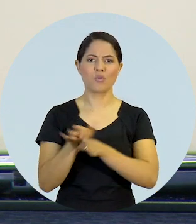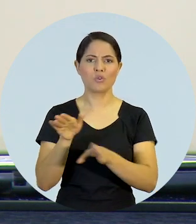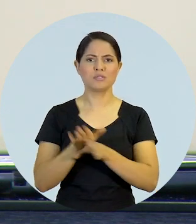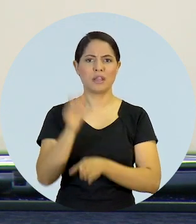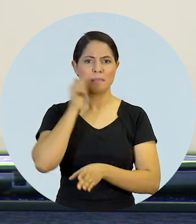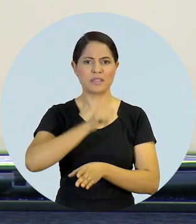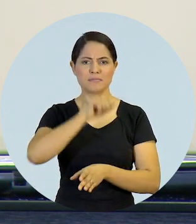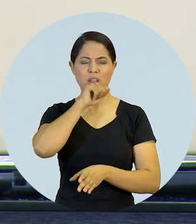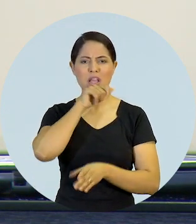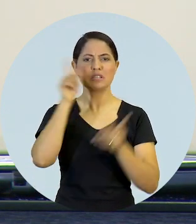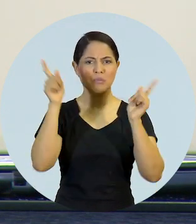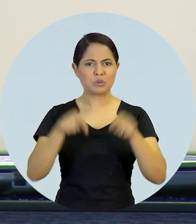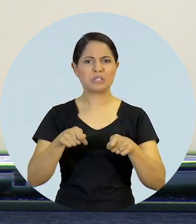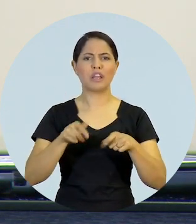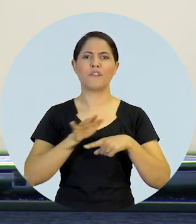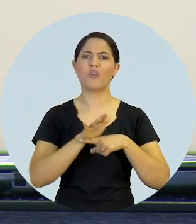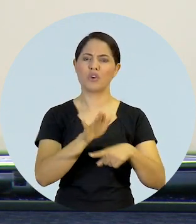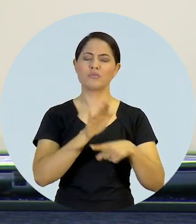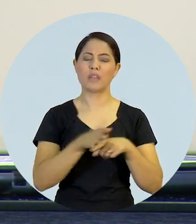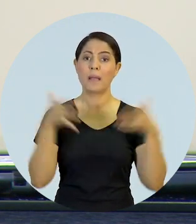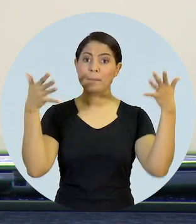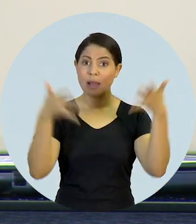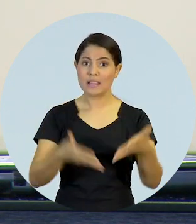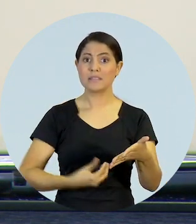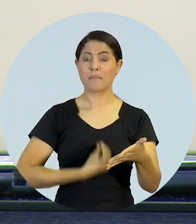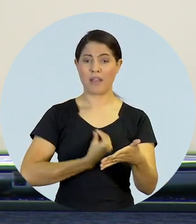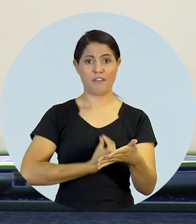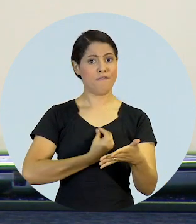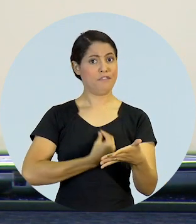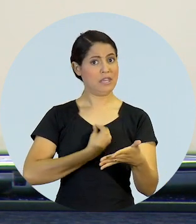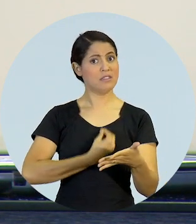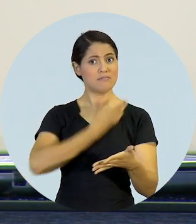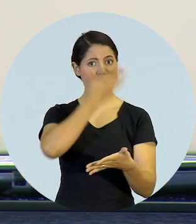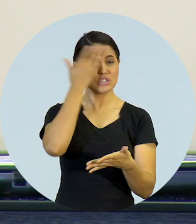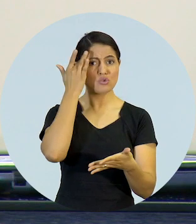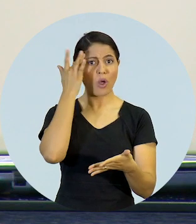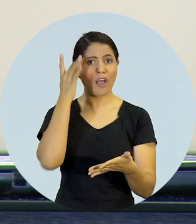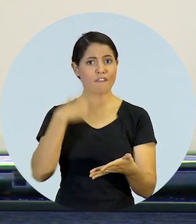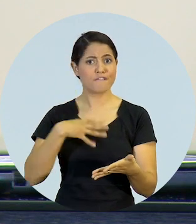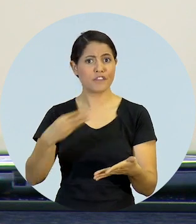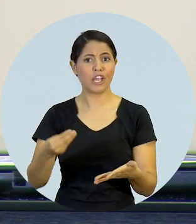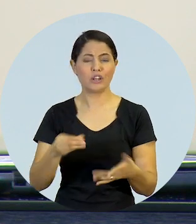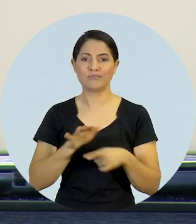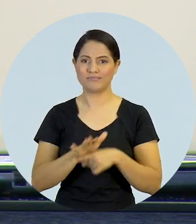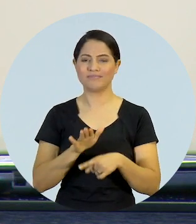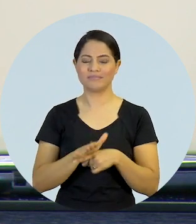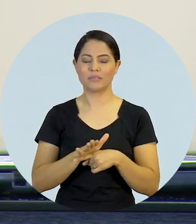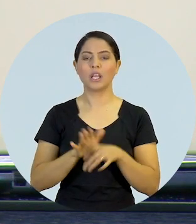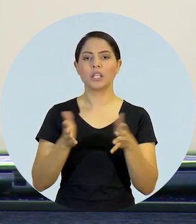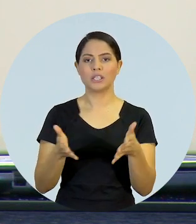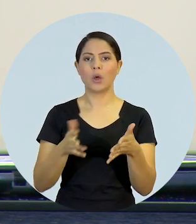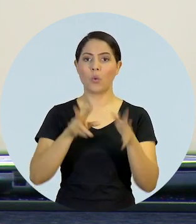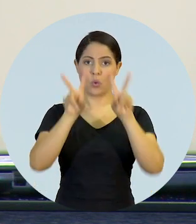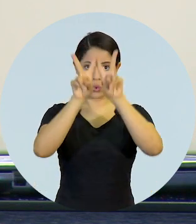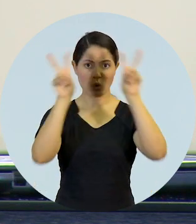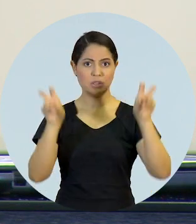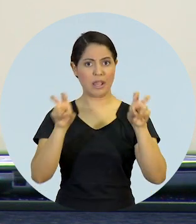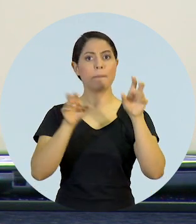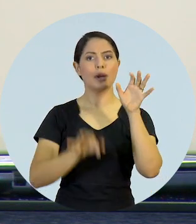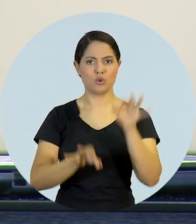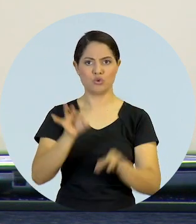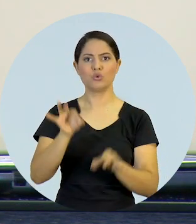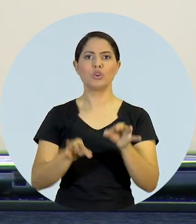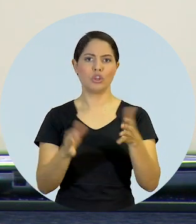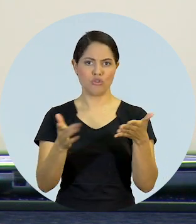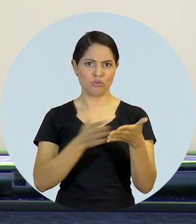mães, para trazer esses pais de volta, para que voltem a participar da vida desses filhos. Ou seja, além de ser um